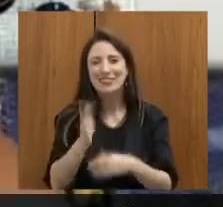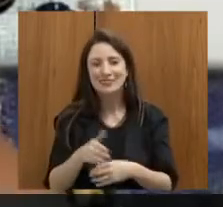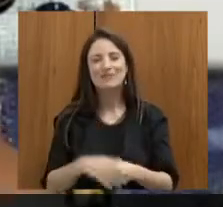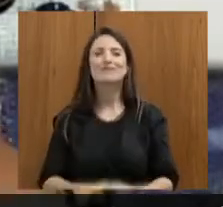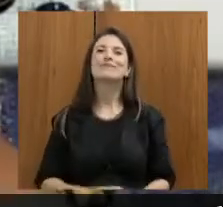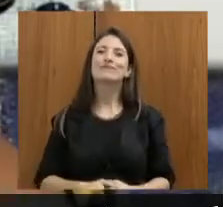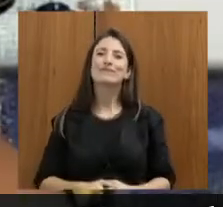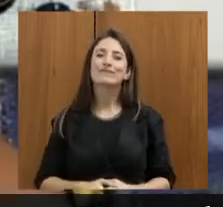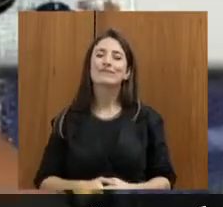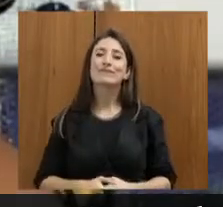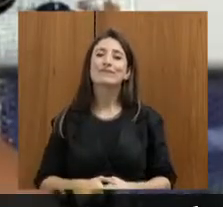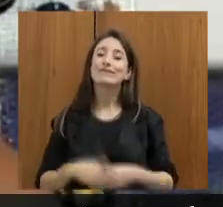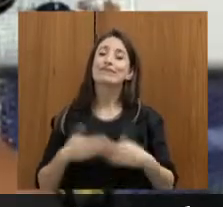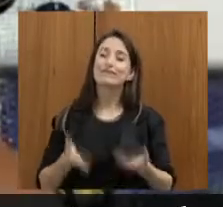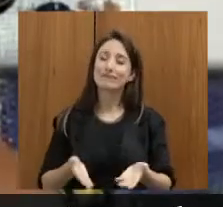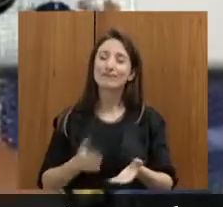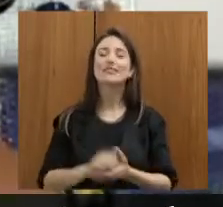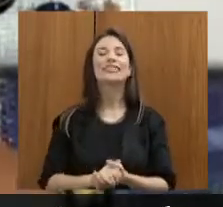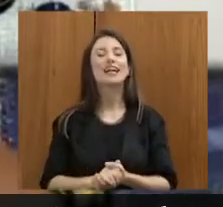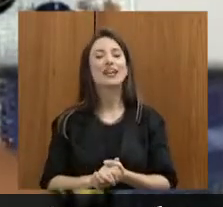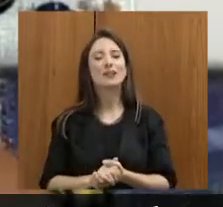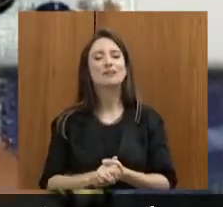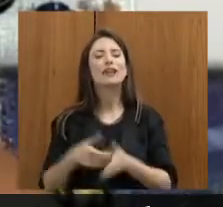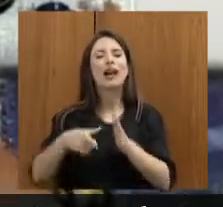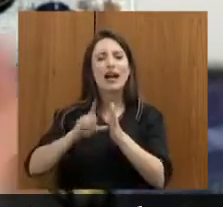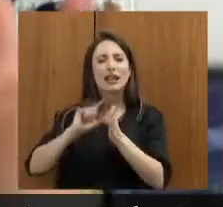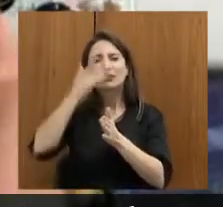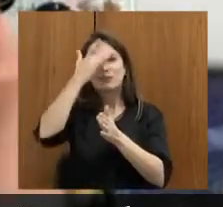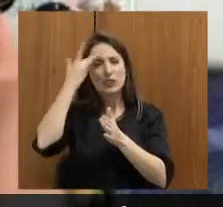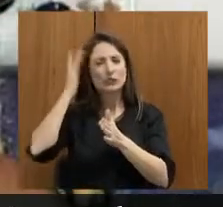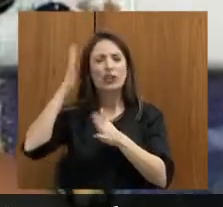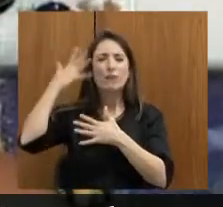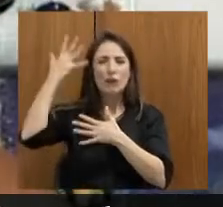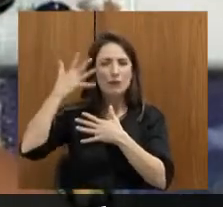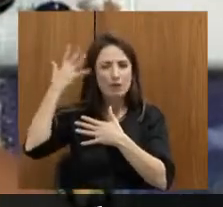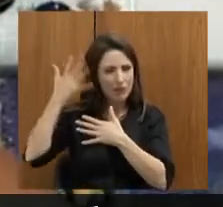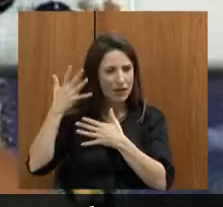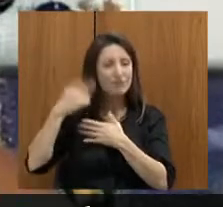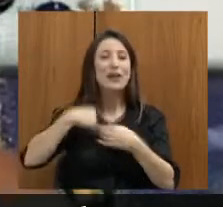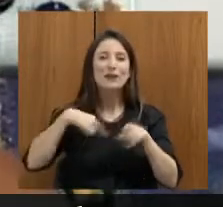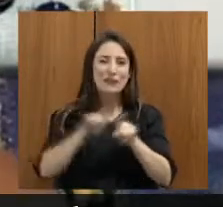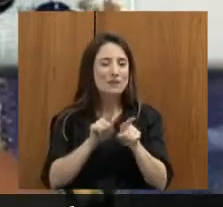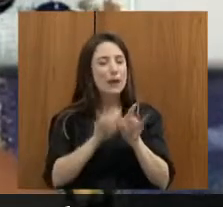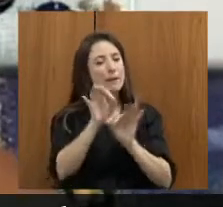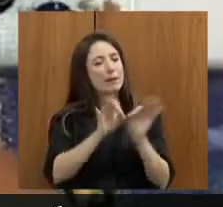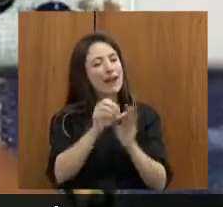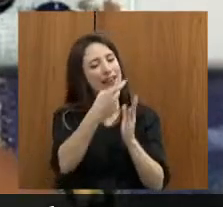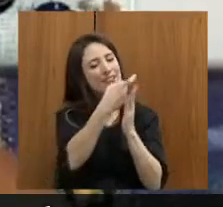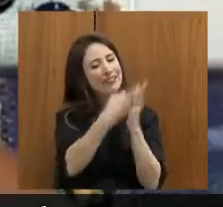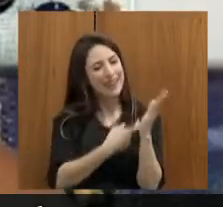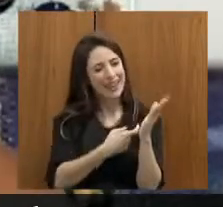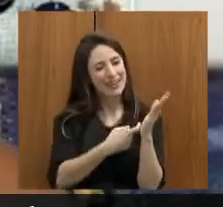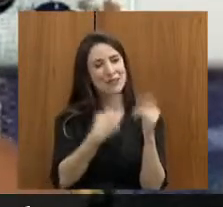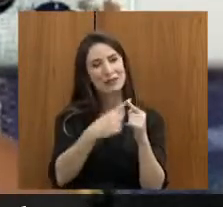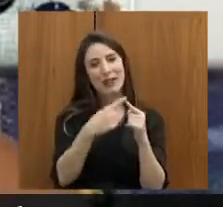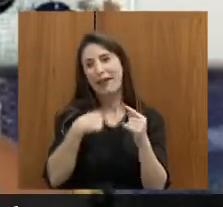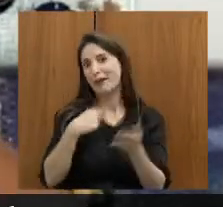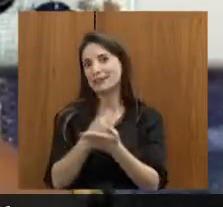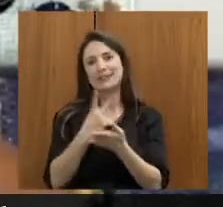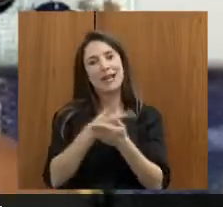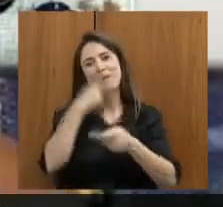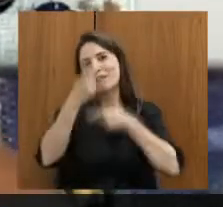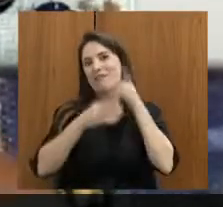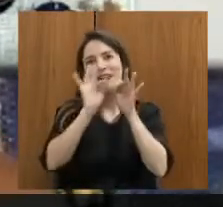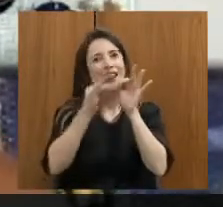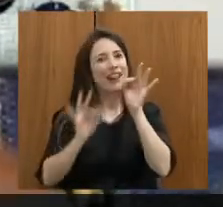é que não for porque as pessoas que me antecederam falaram eu preparei aqui um jeitinho né vou eu falo muito e